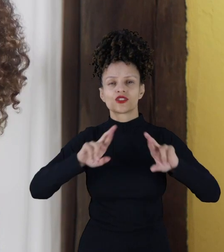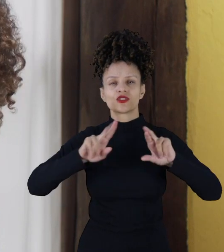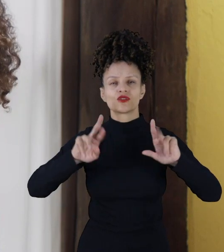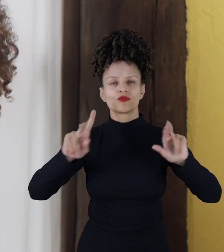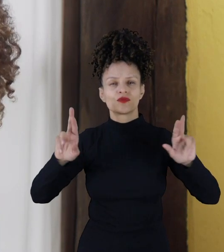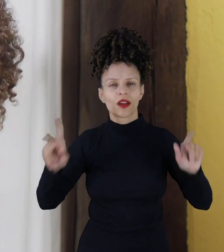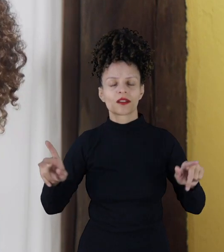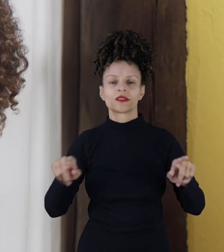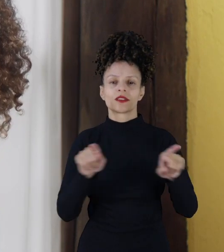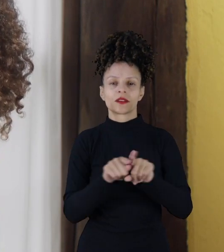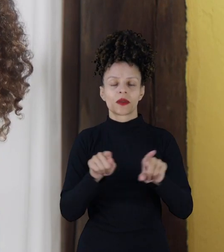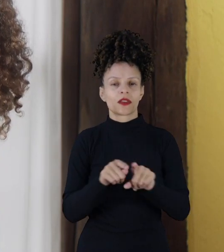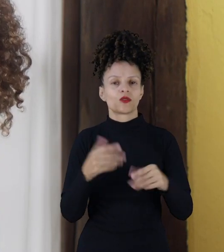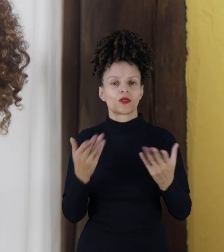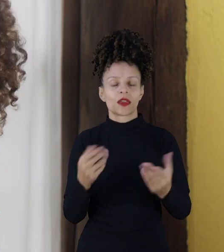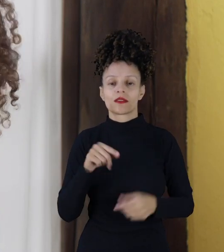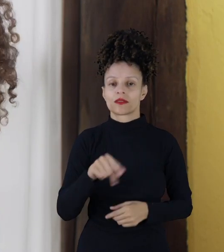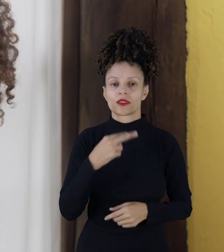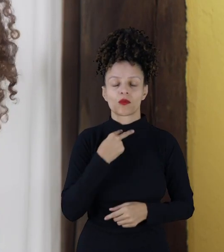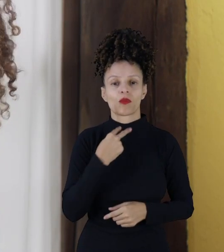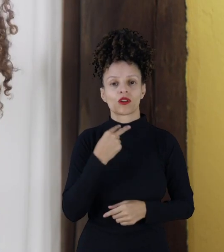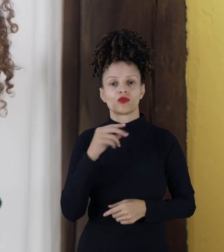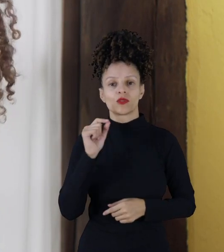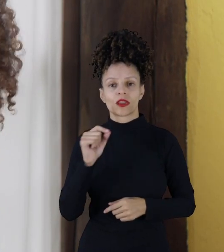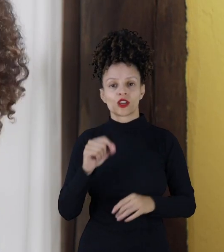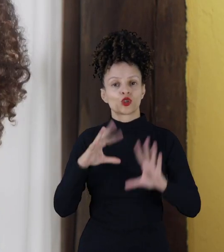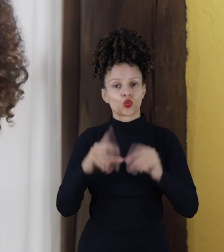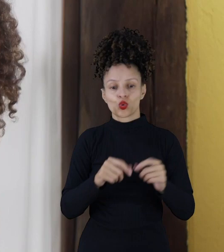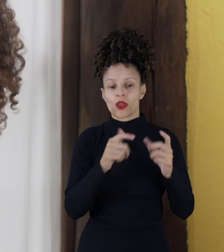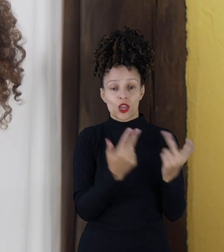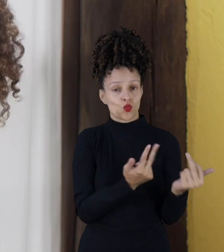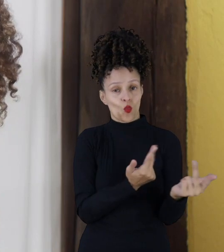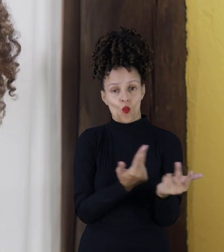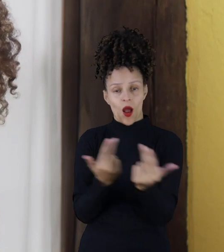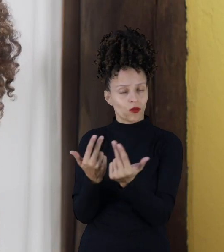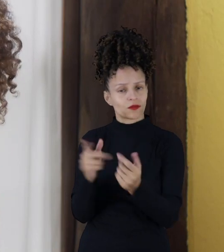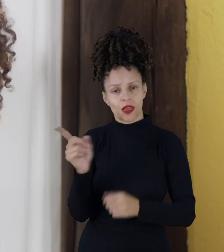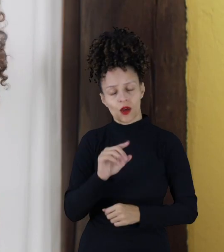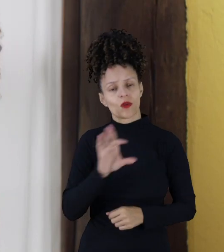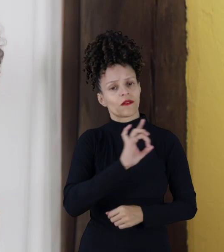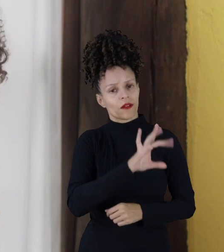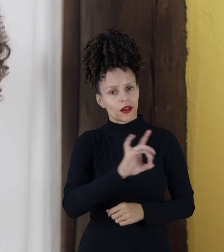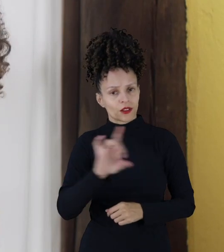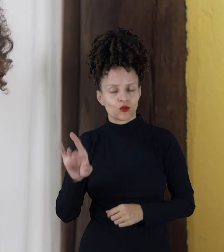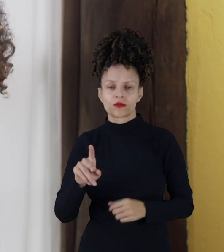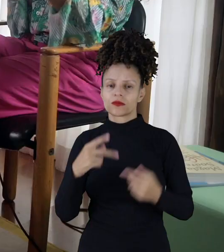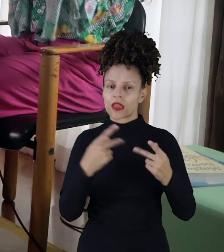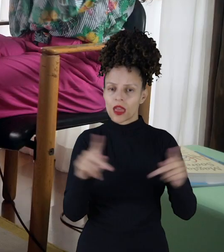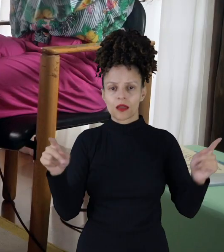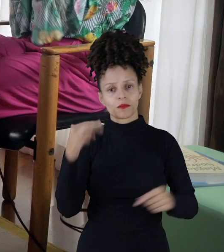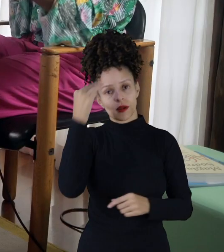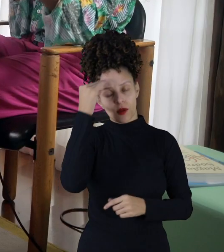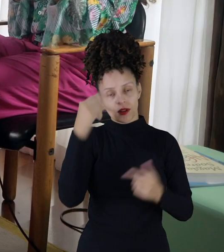são diversas, né? Então, essas infâncias que não podem ser colocadas todas no mesmo lugar, cada uma tem a sua, com